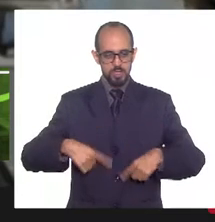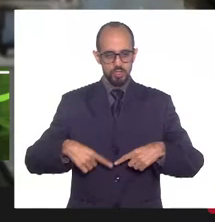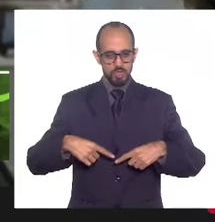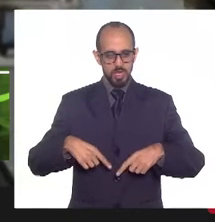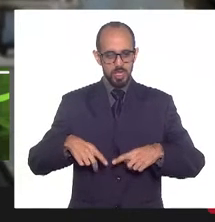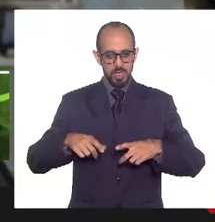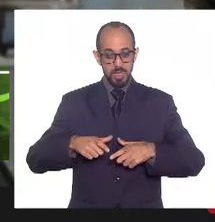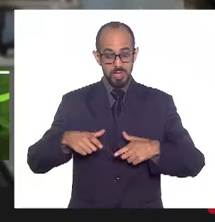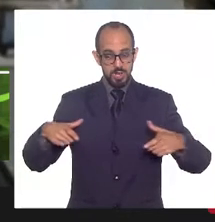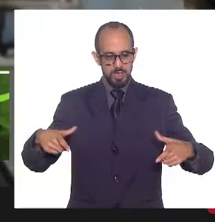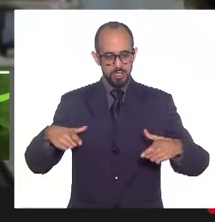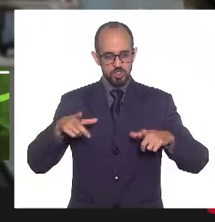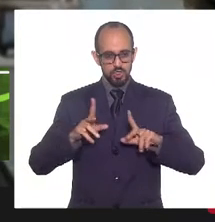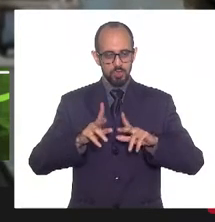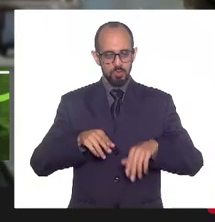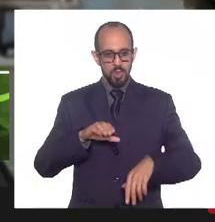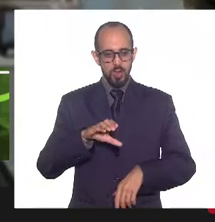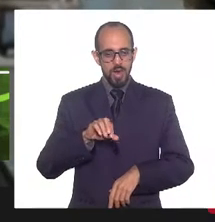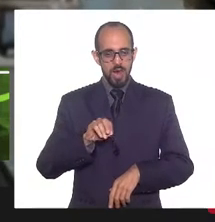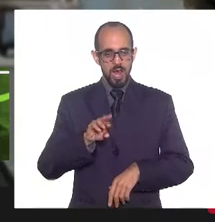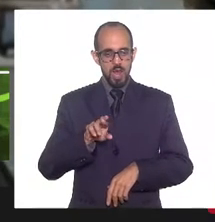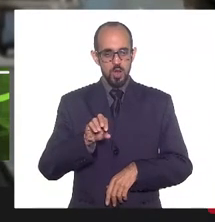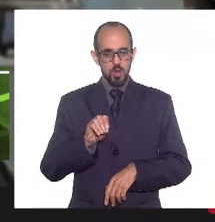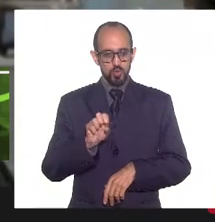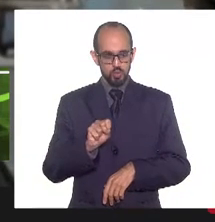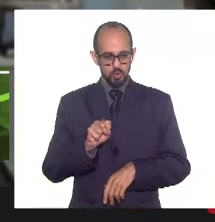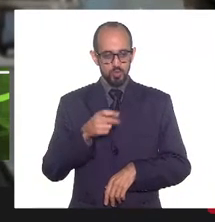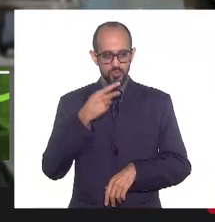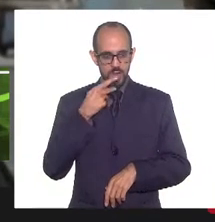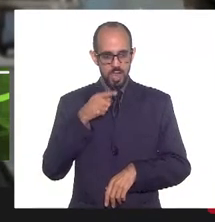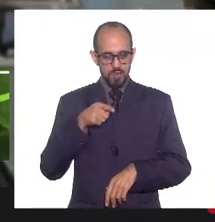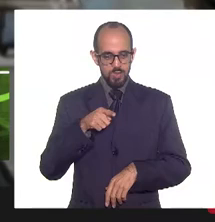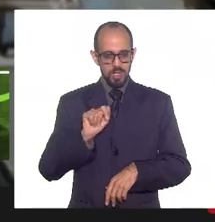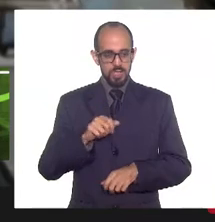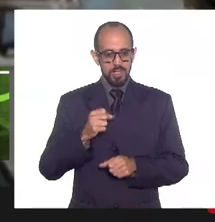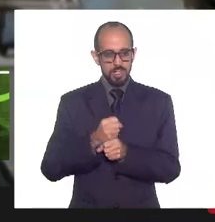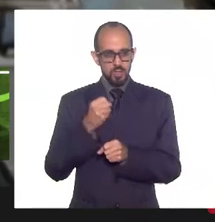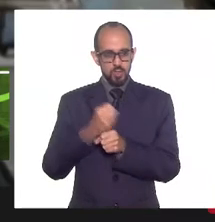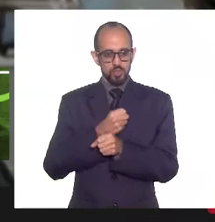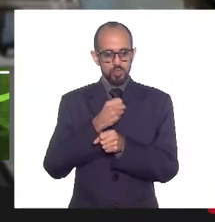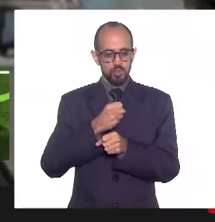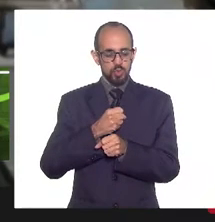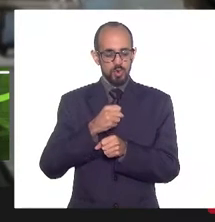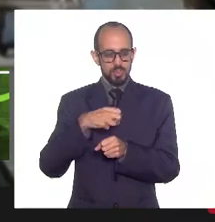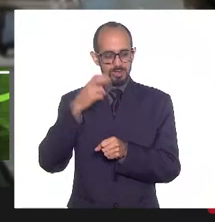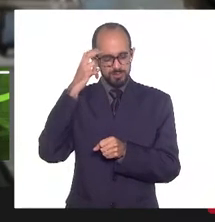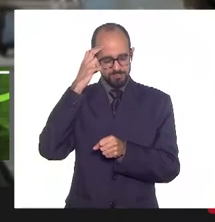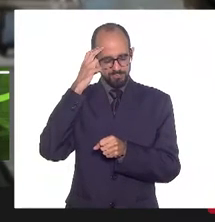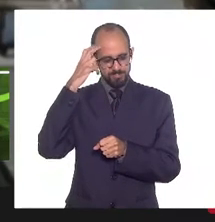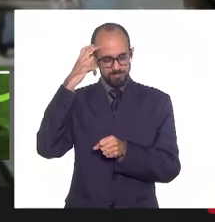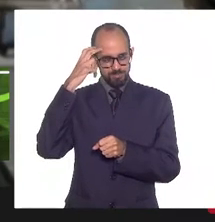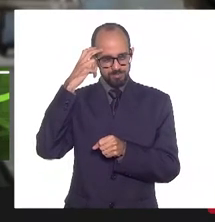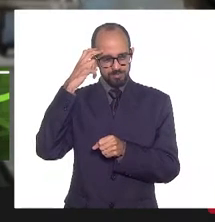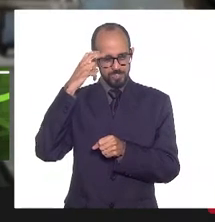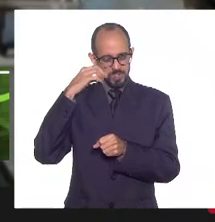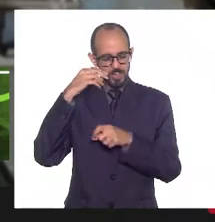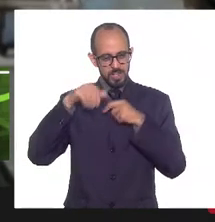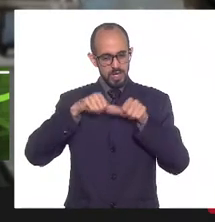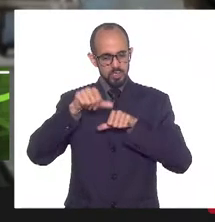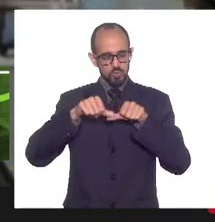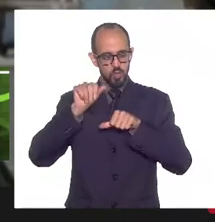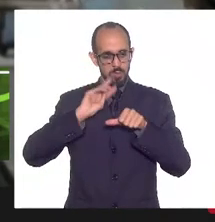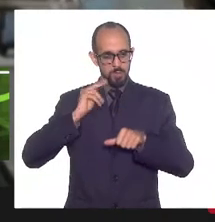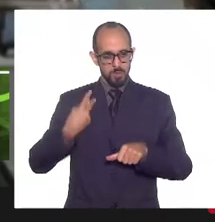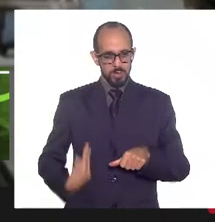como dizia Carlos Nelson Coutinho aquela que constrói grandes teses as teses que mexem com a humanidade quero